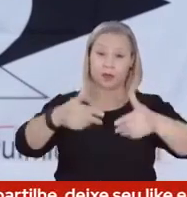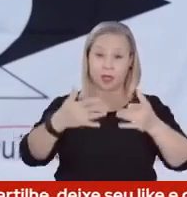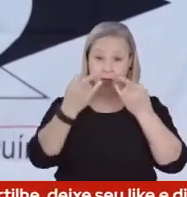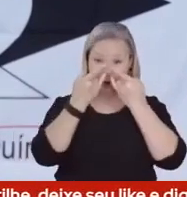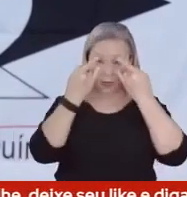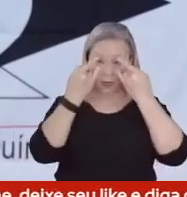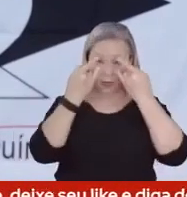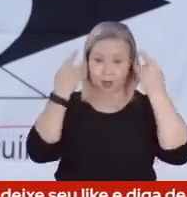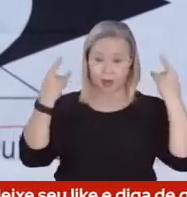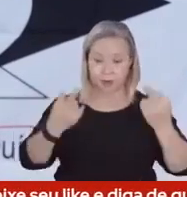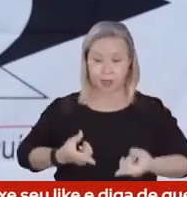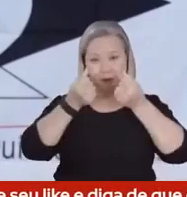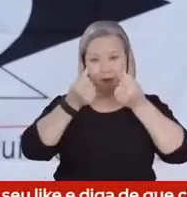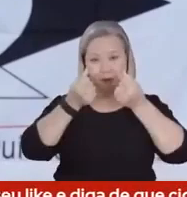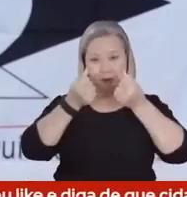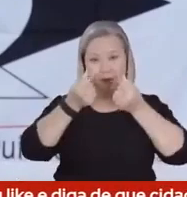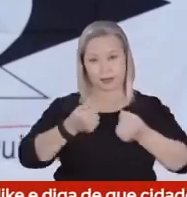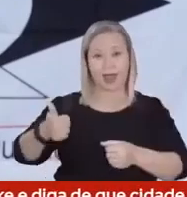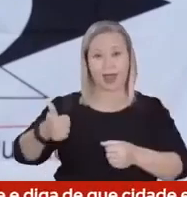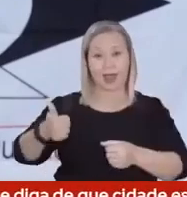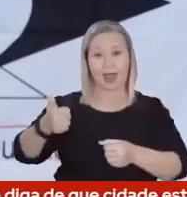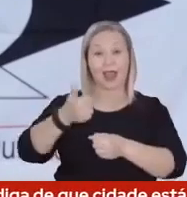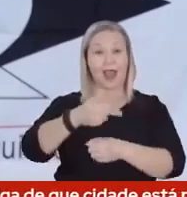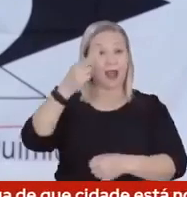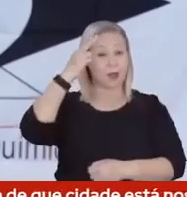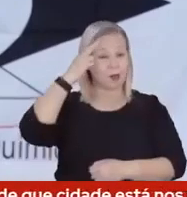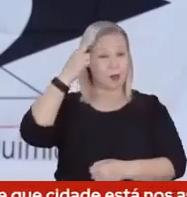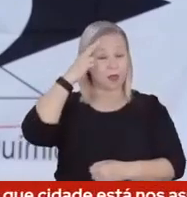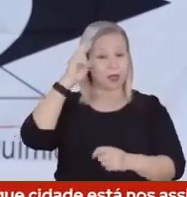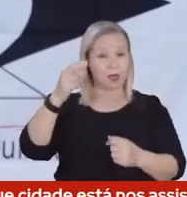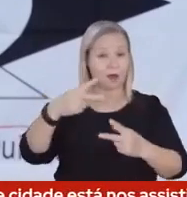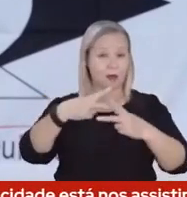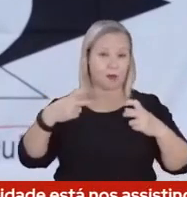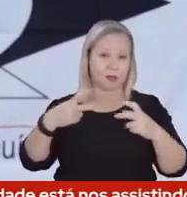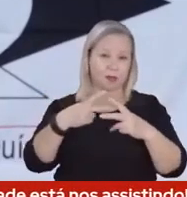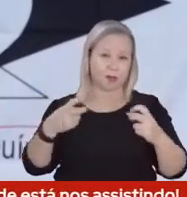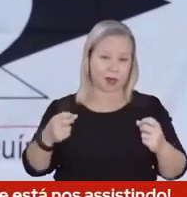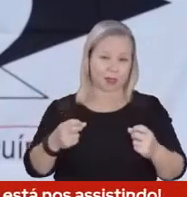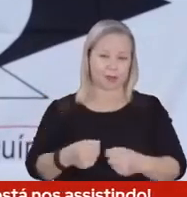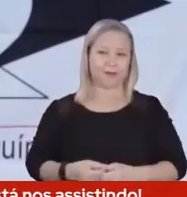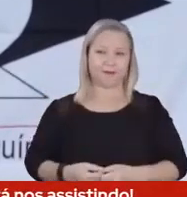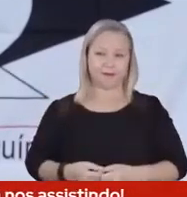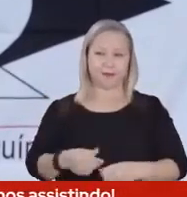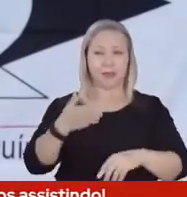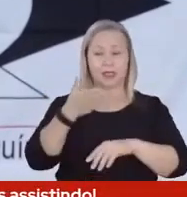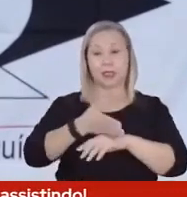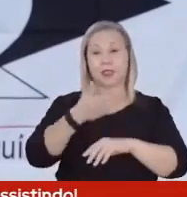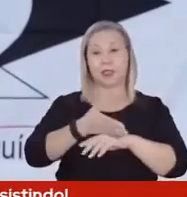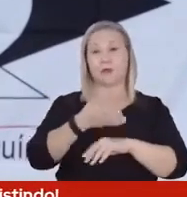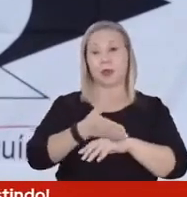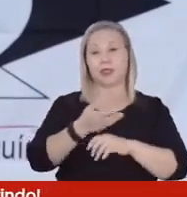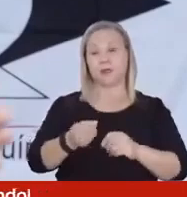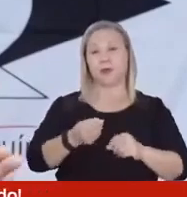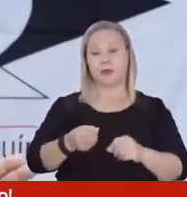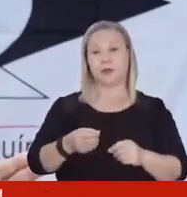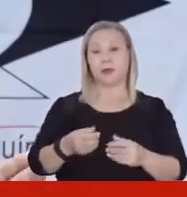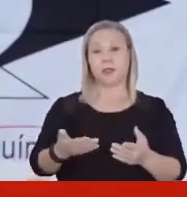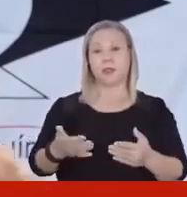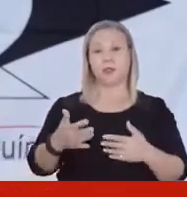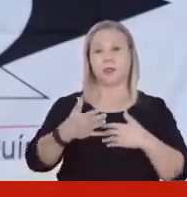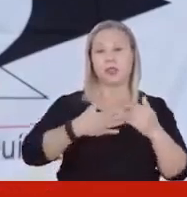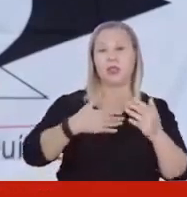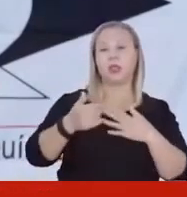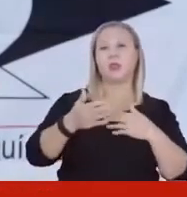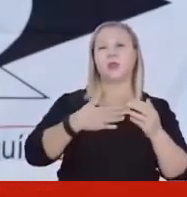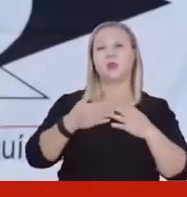Petrobras, através da participação dos acionistas minoritários no Conselho de Administração. É possível mudar